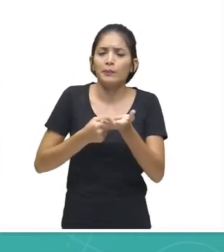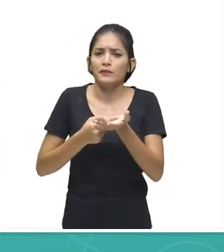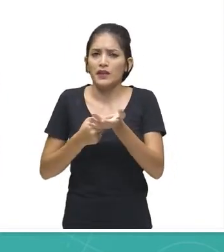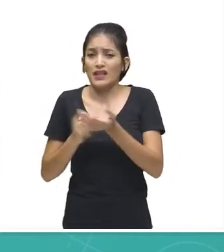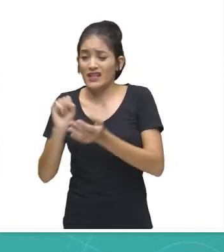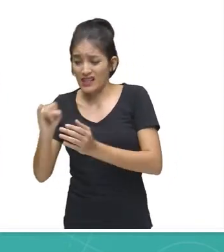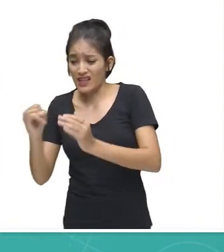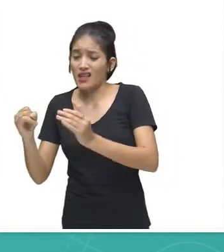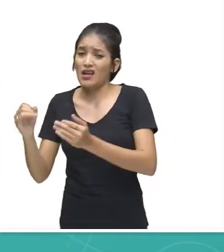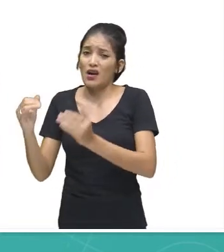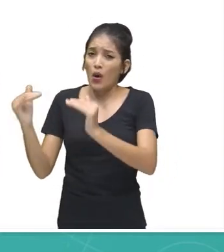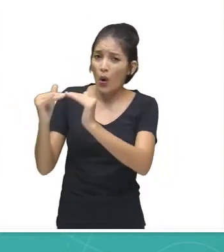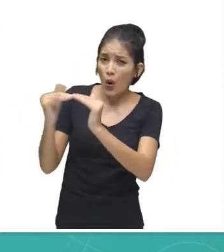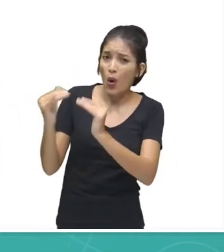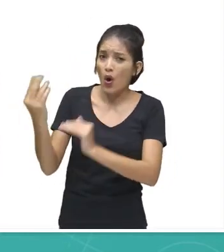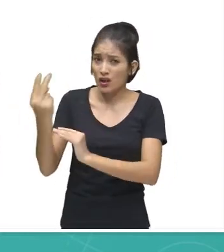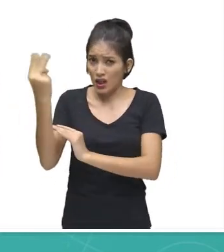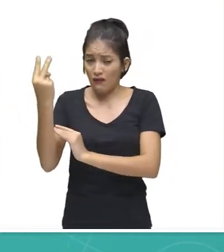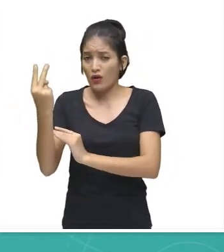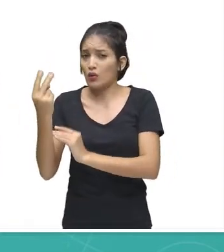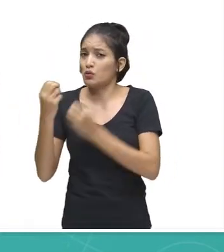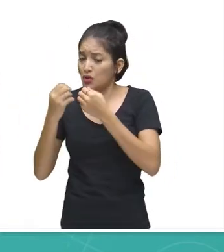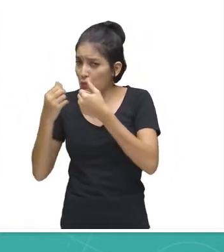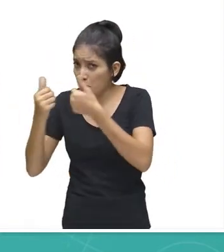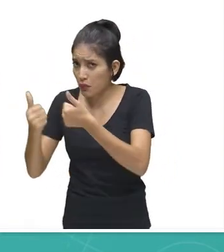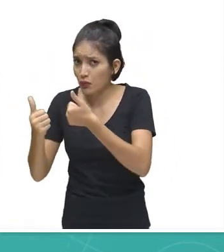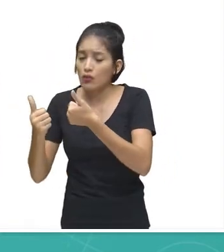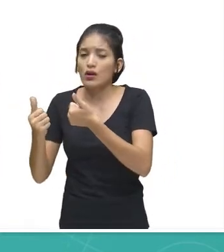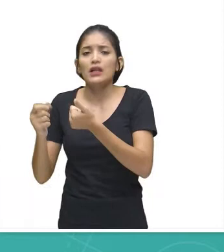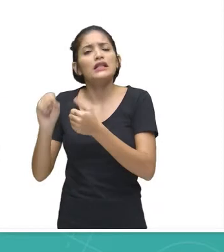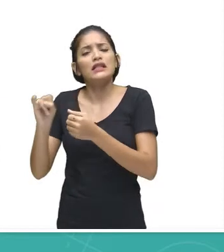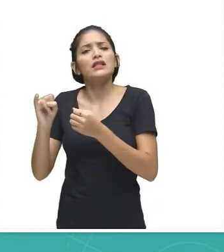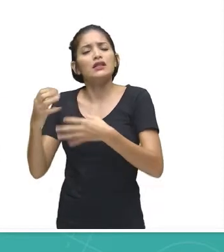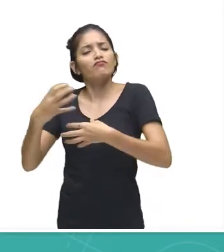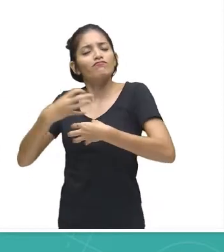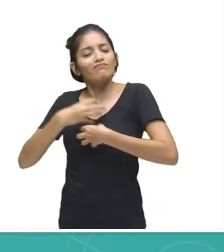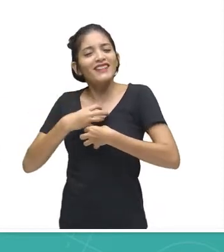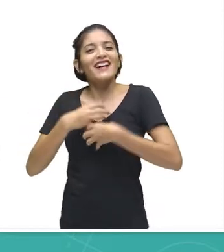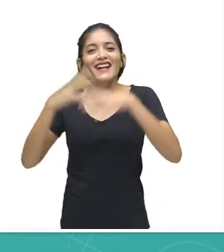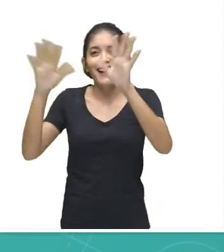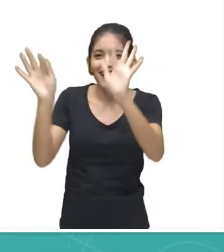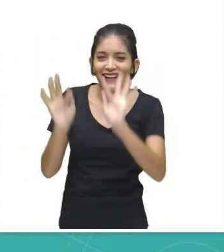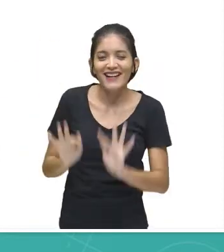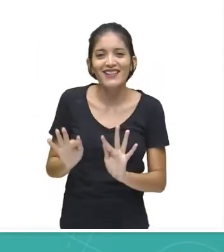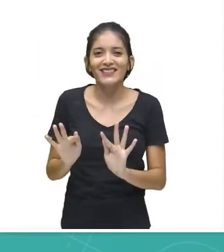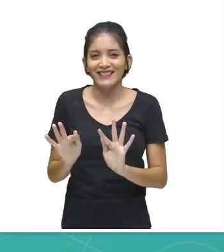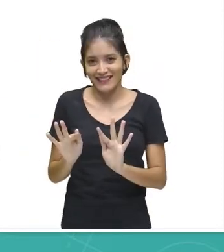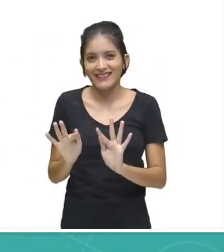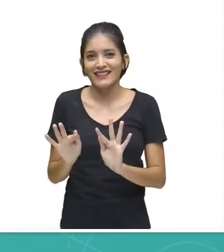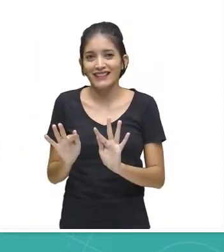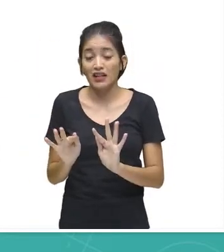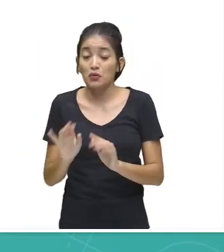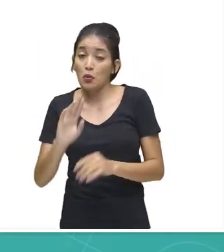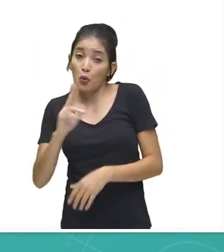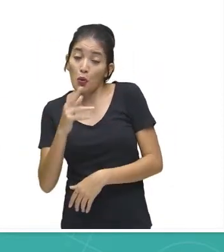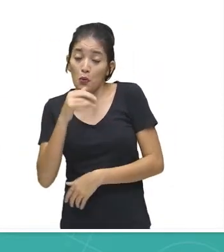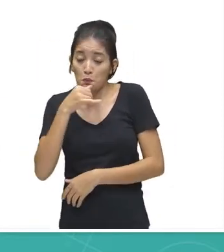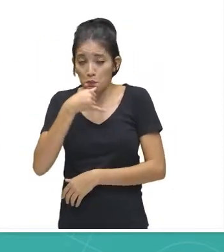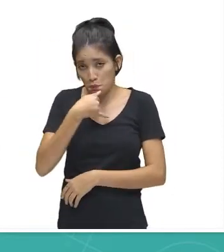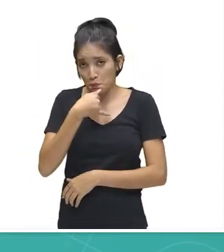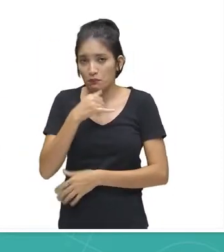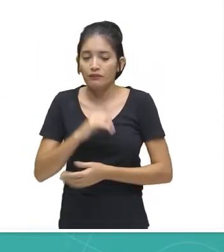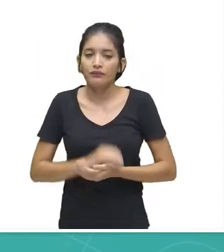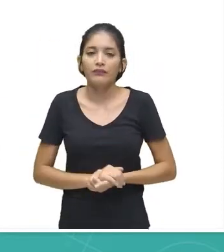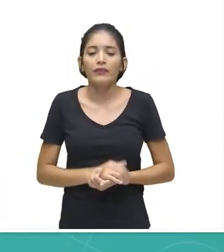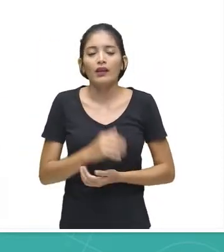coisa tem valor, se vale a pena, se nos traz a felicidade e a infelicidade. Vamos